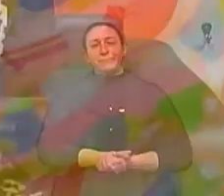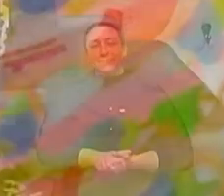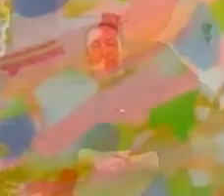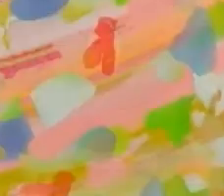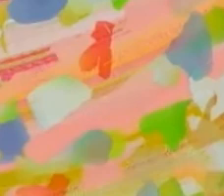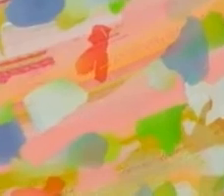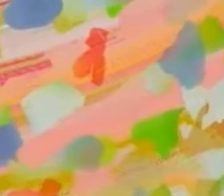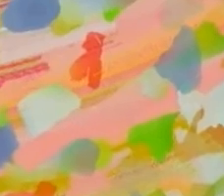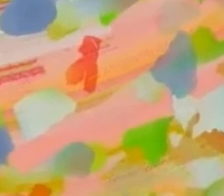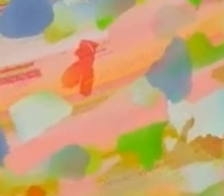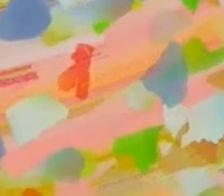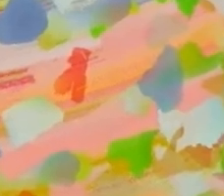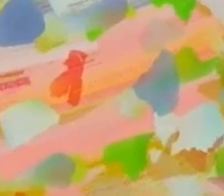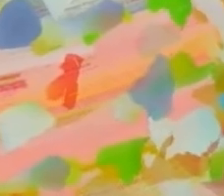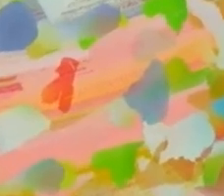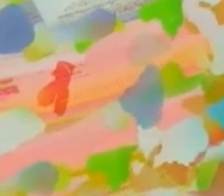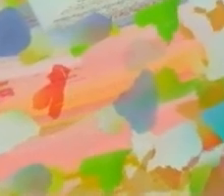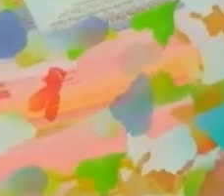é